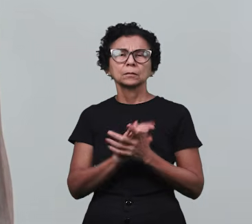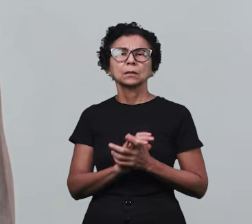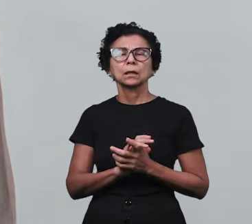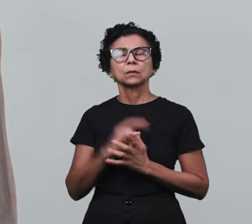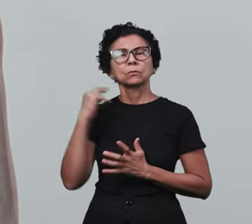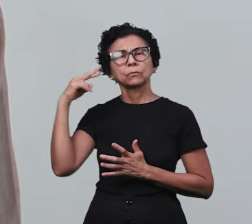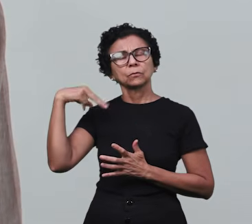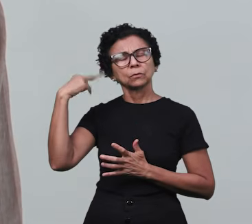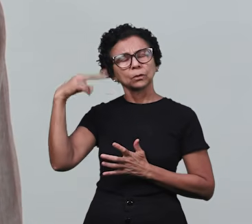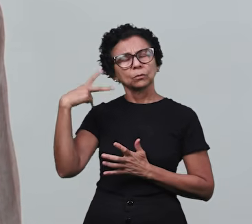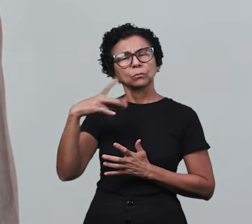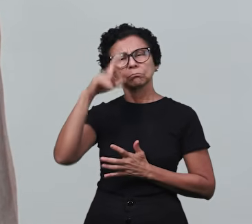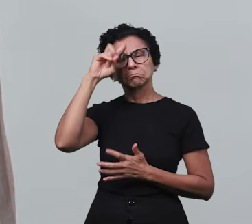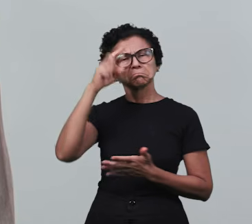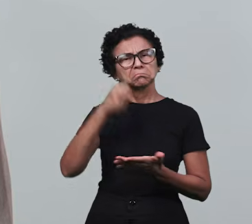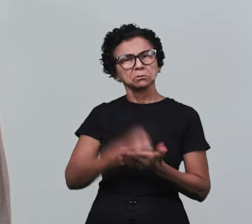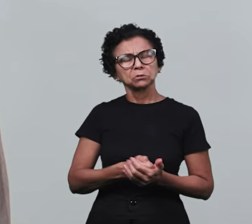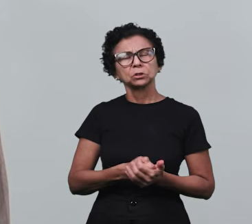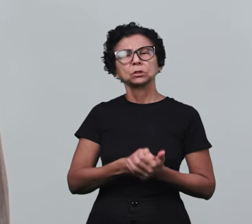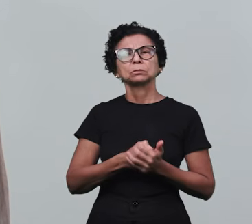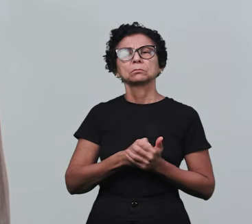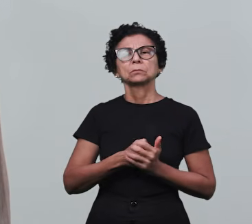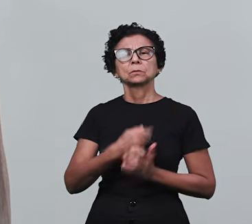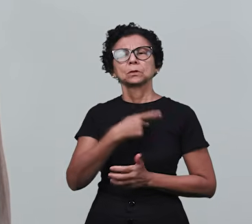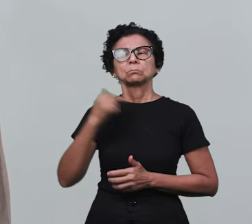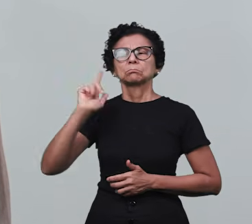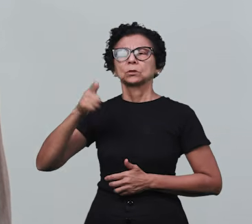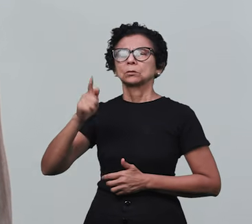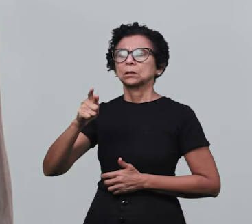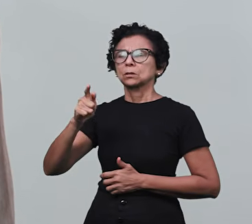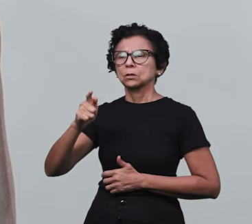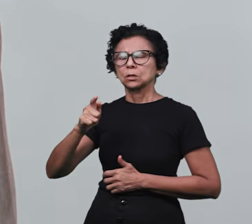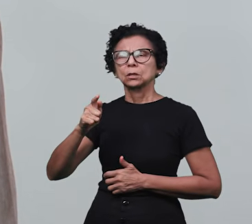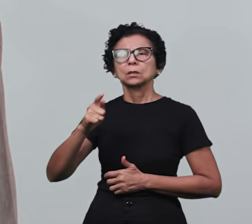prefeito de Vitória, porque